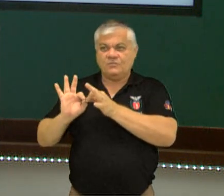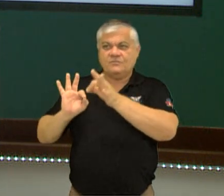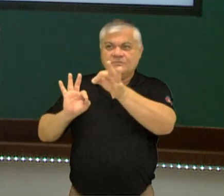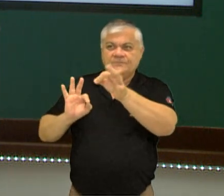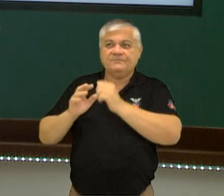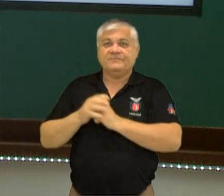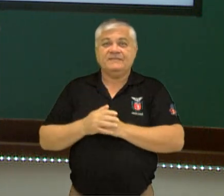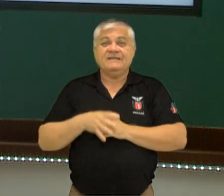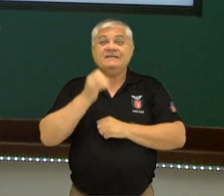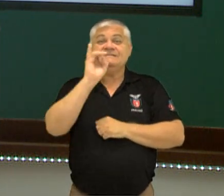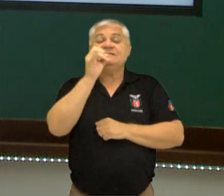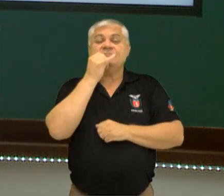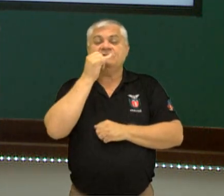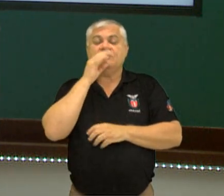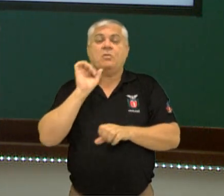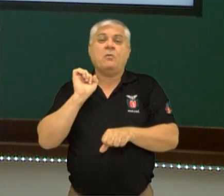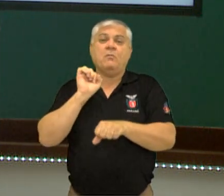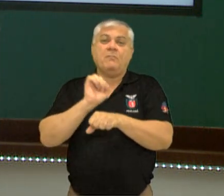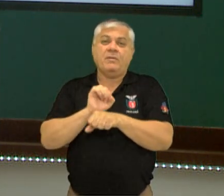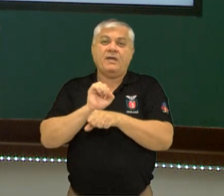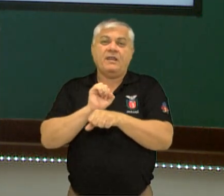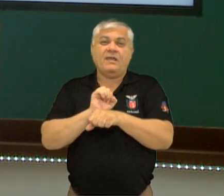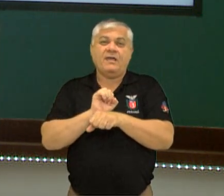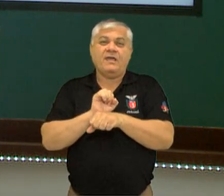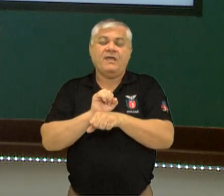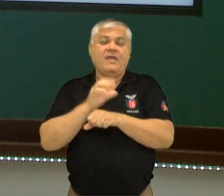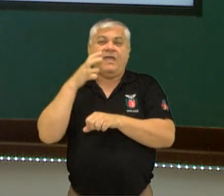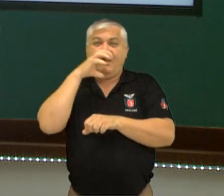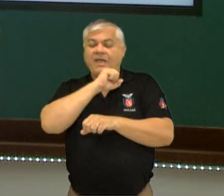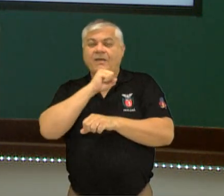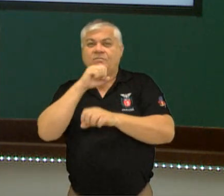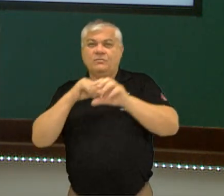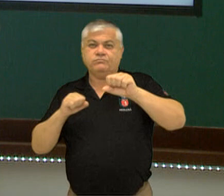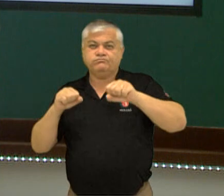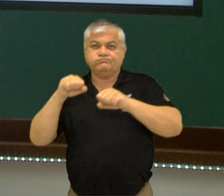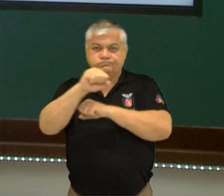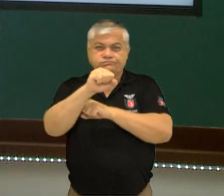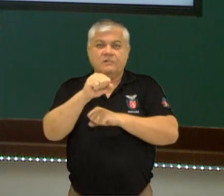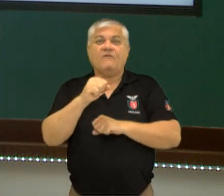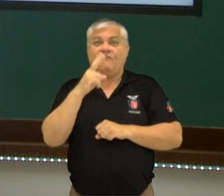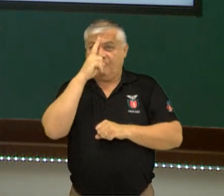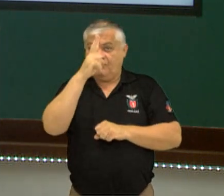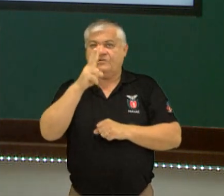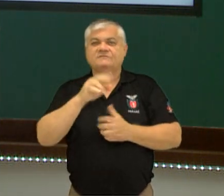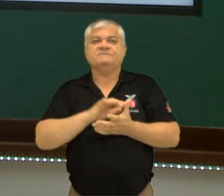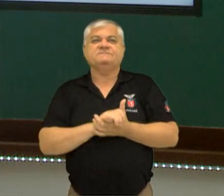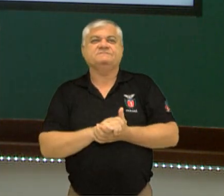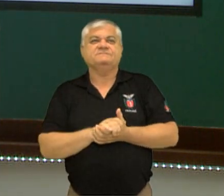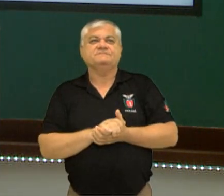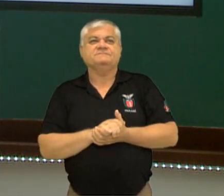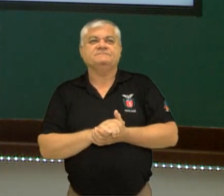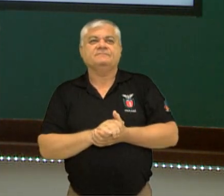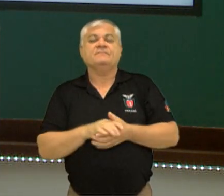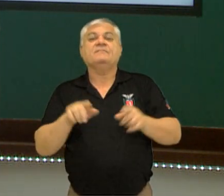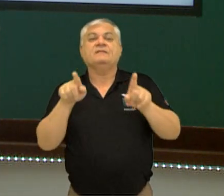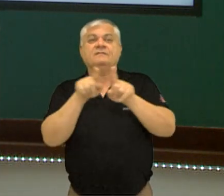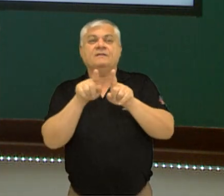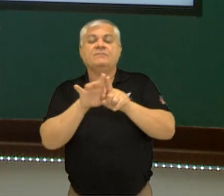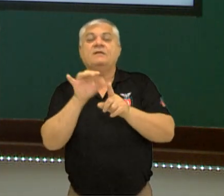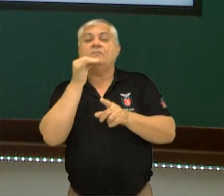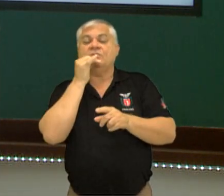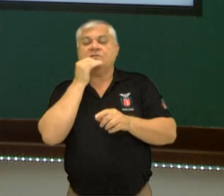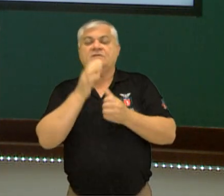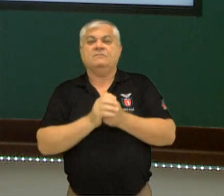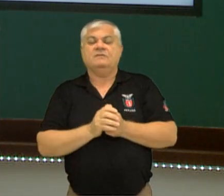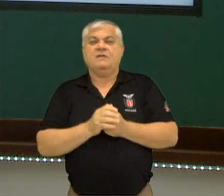eu fizer um intervalo de tempo muito curto, certo? Eu vou ter, consequentemente, uma força grande. Certo? E, por exemplo, na parte de